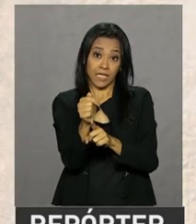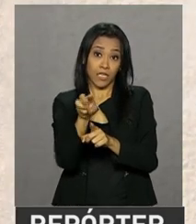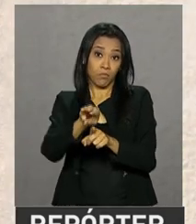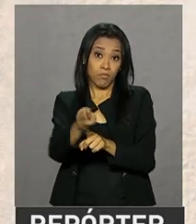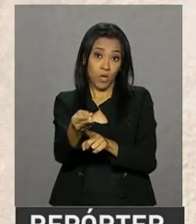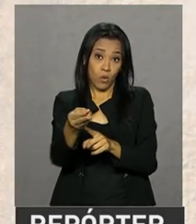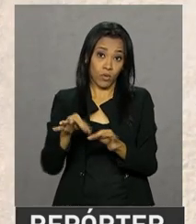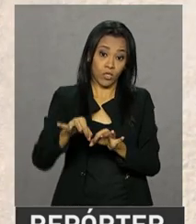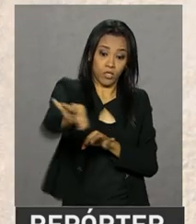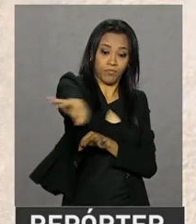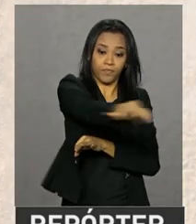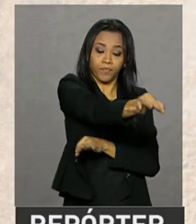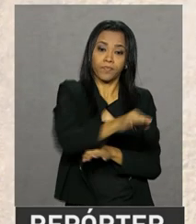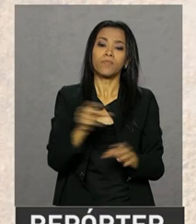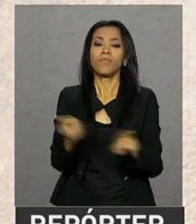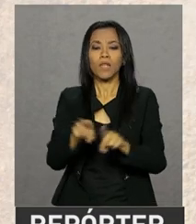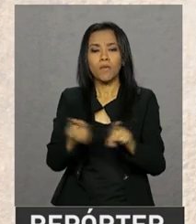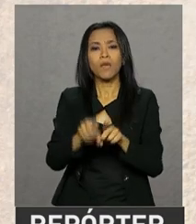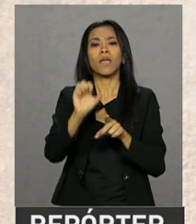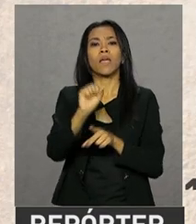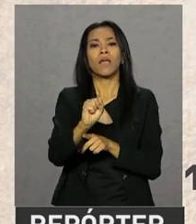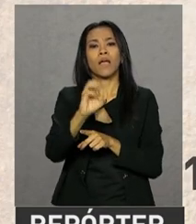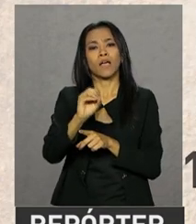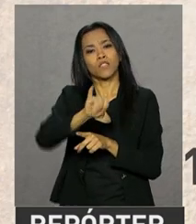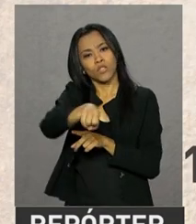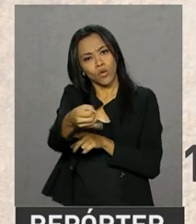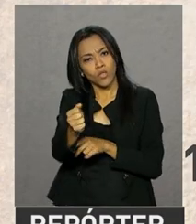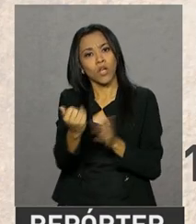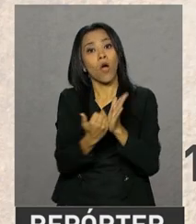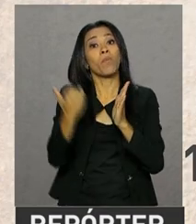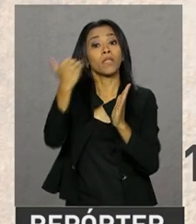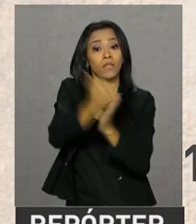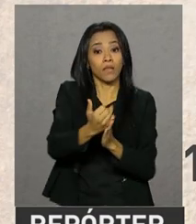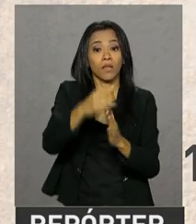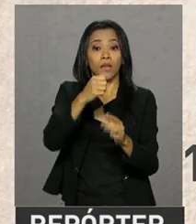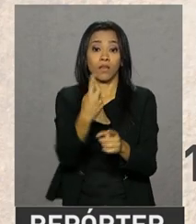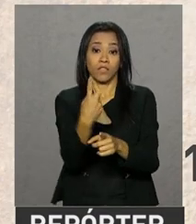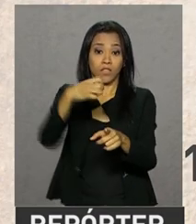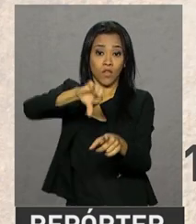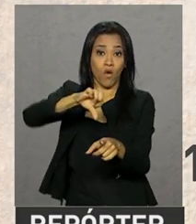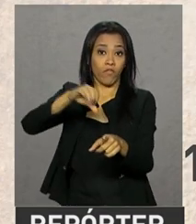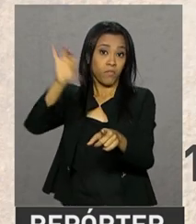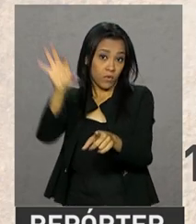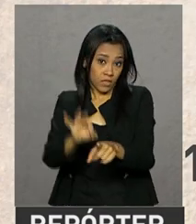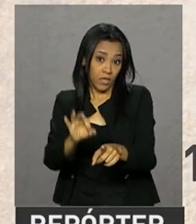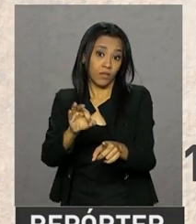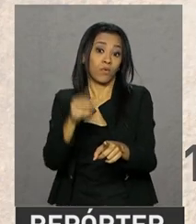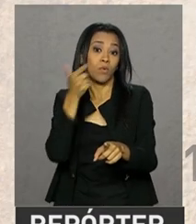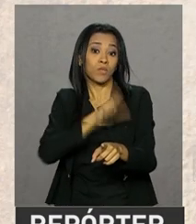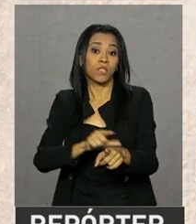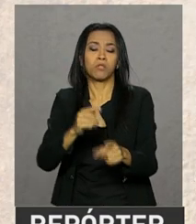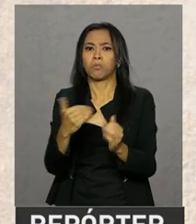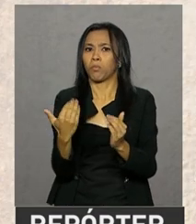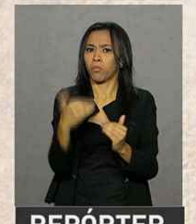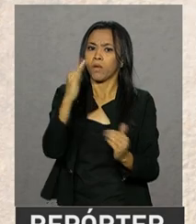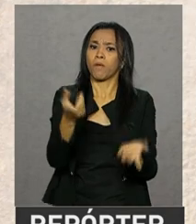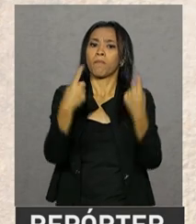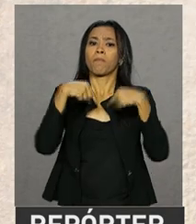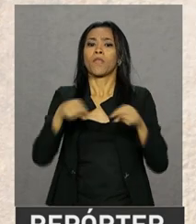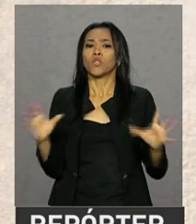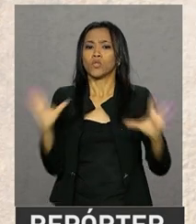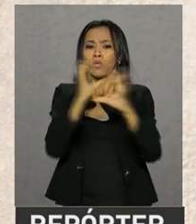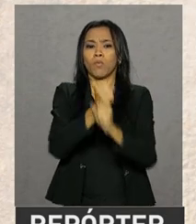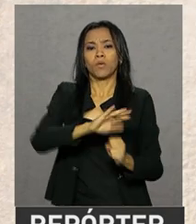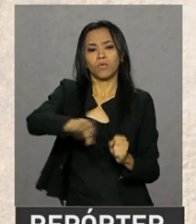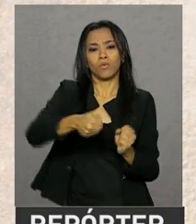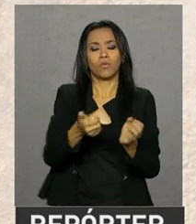produção da soja também deve crescer mais de 19% chegando a quase 114 milhões de toneladas a produção total